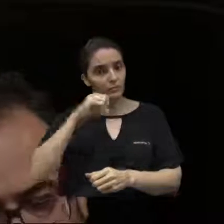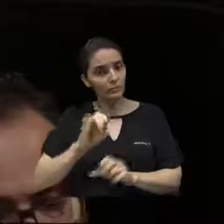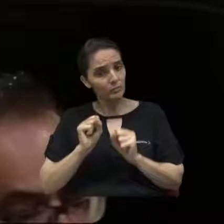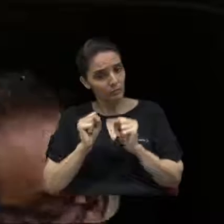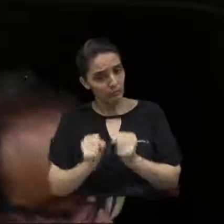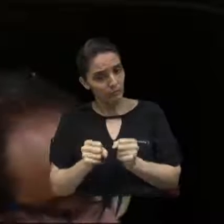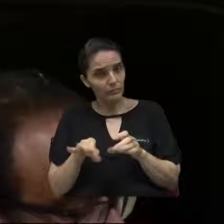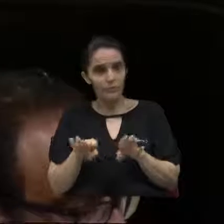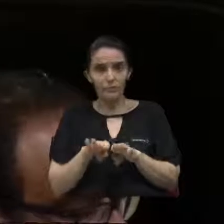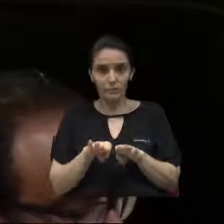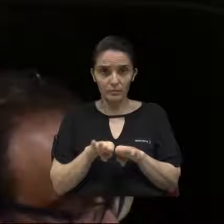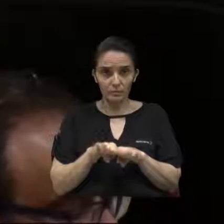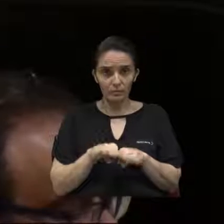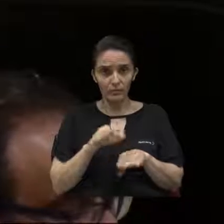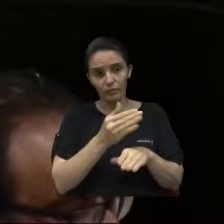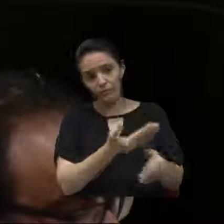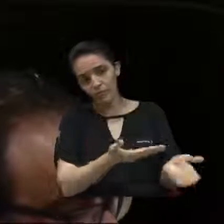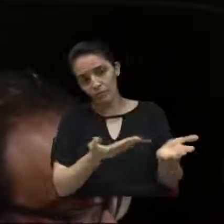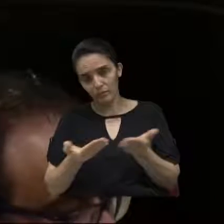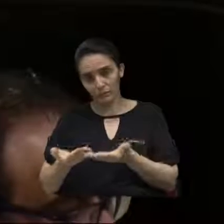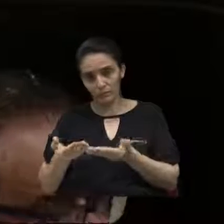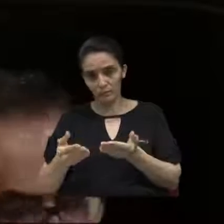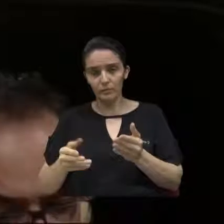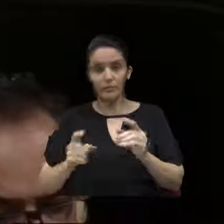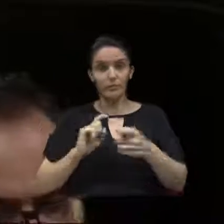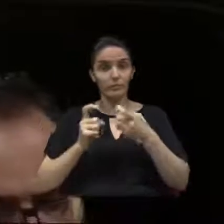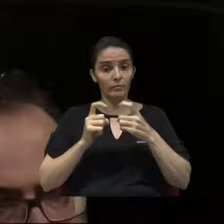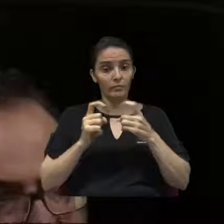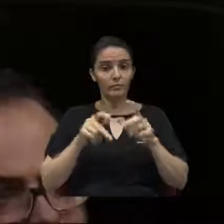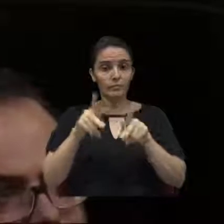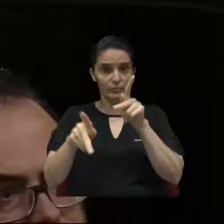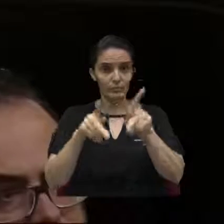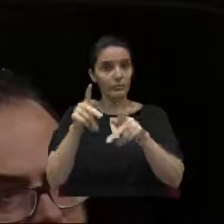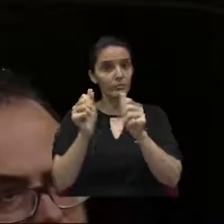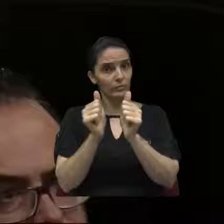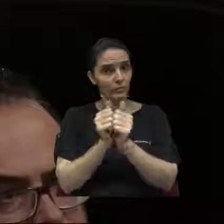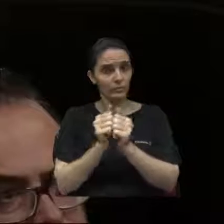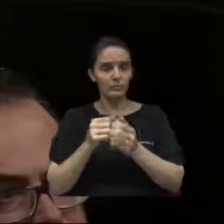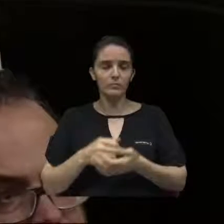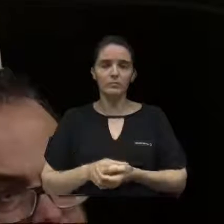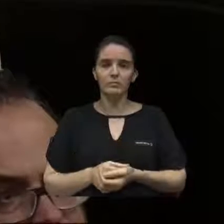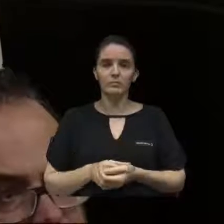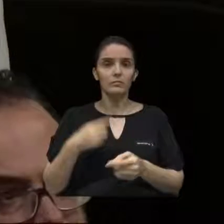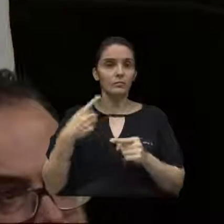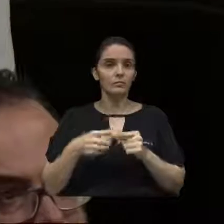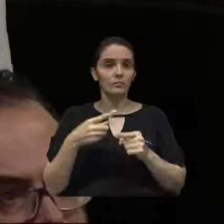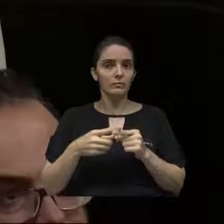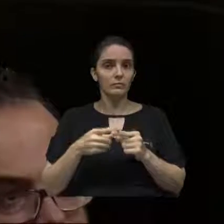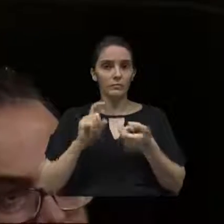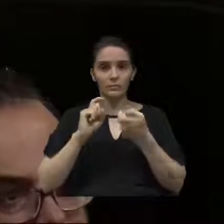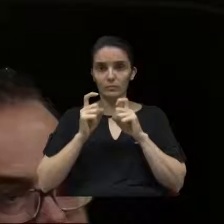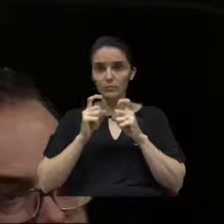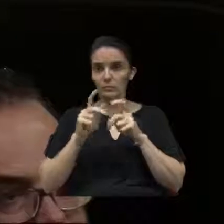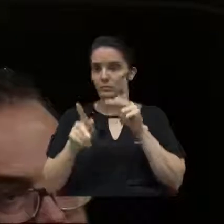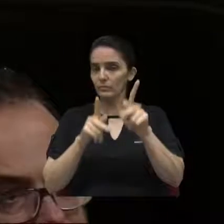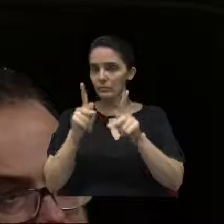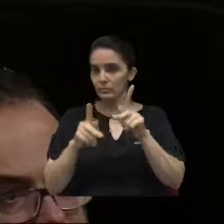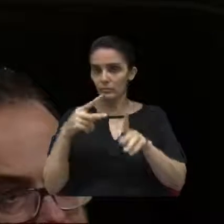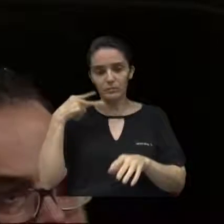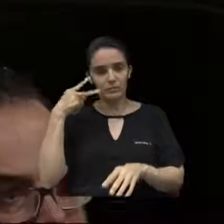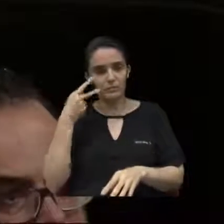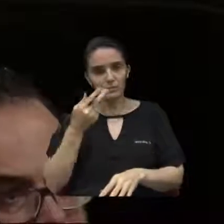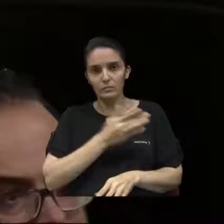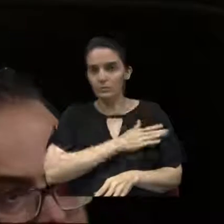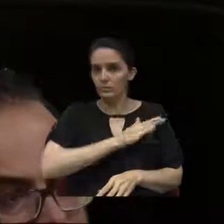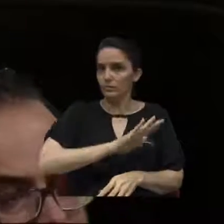também até chamar uma audiência pública. Porque se essa audiência pública não satisfez alguns vereadores,